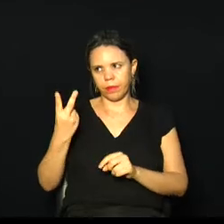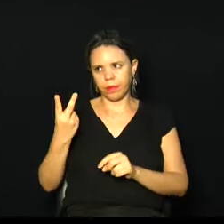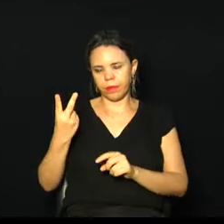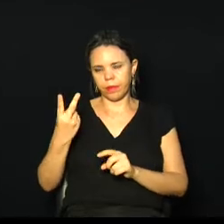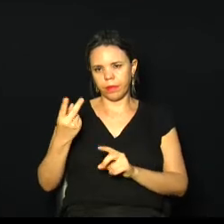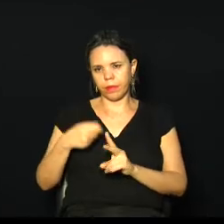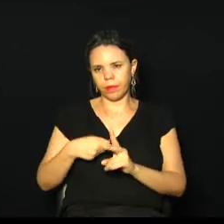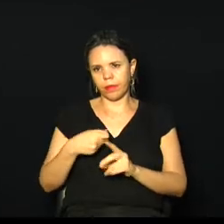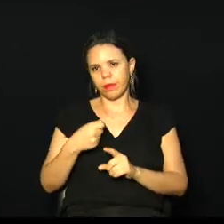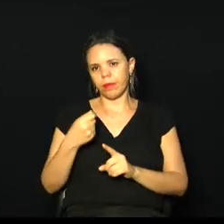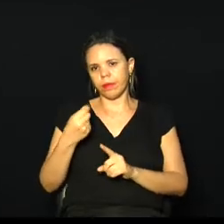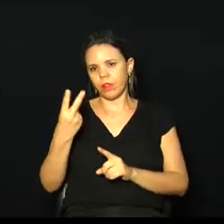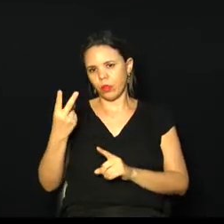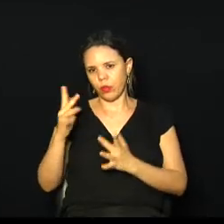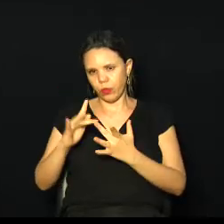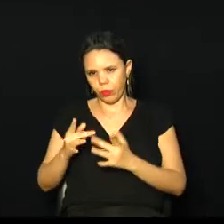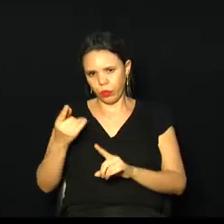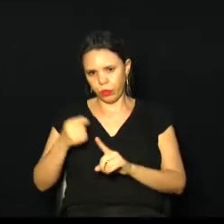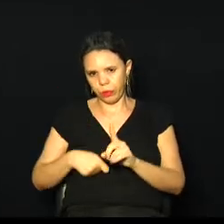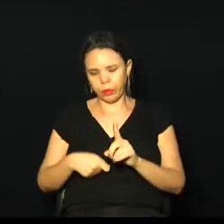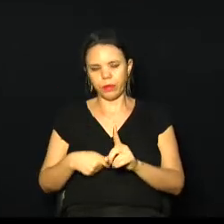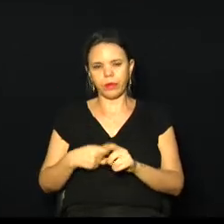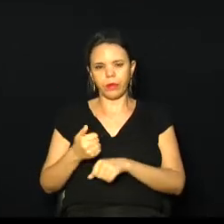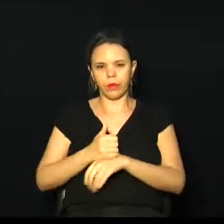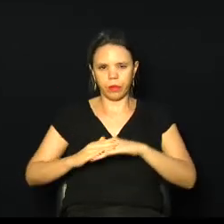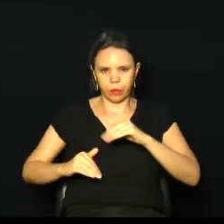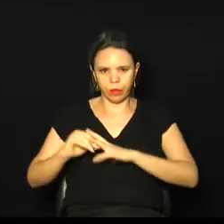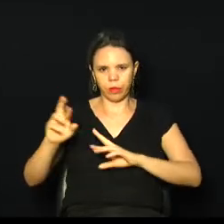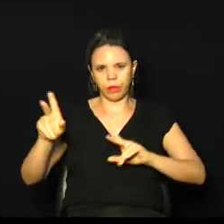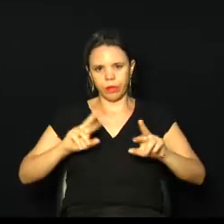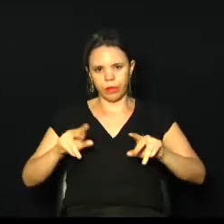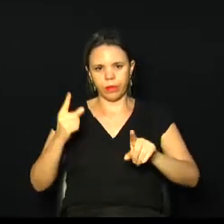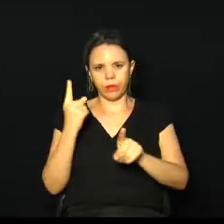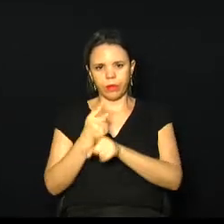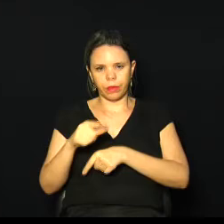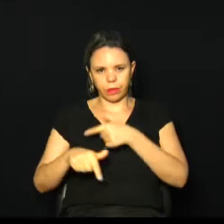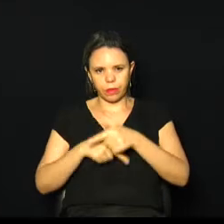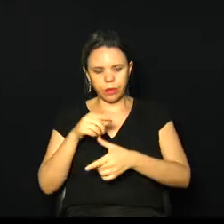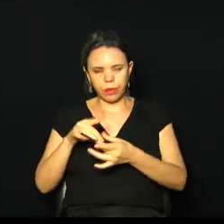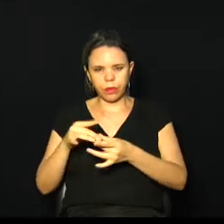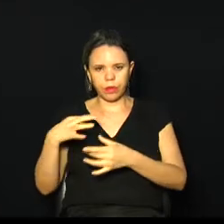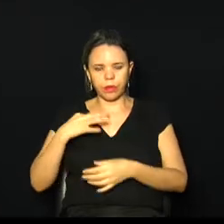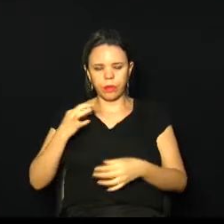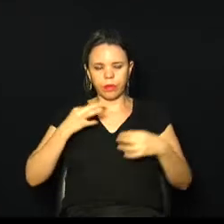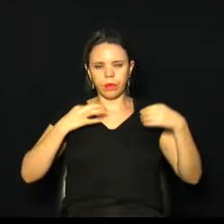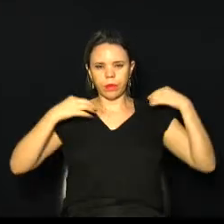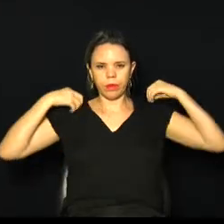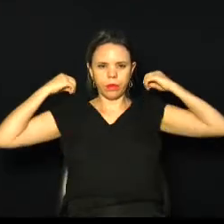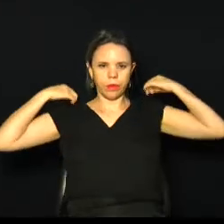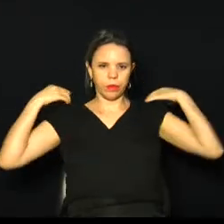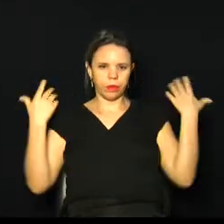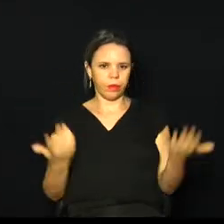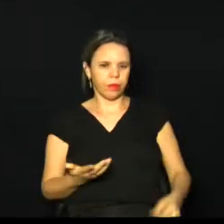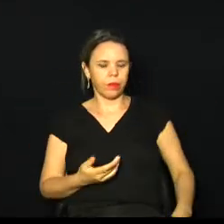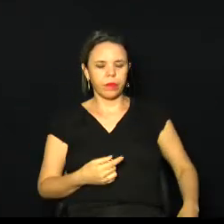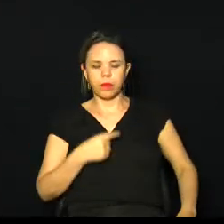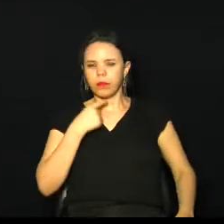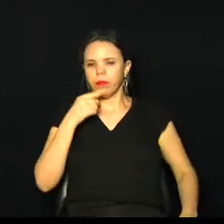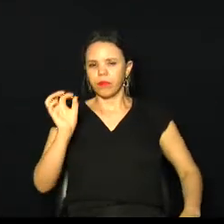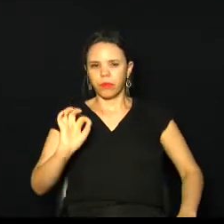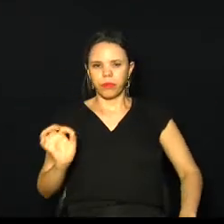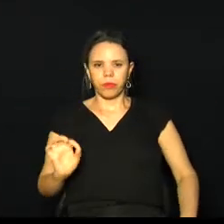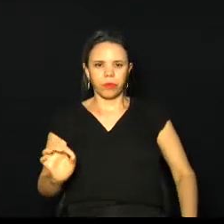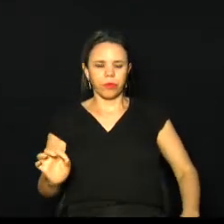mês, com profissionais diferentes em cada encontro, todos trabalhando voluntariamente, sem questionamentos,